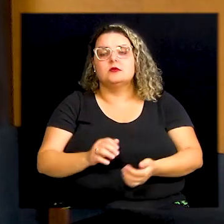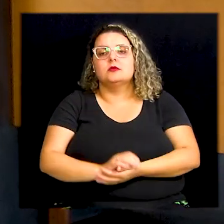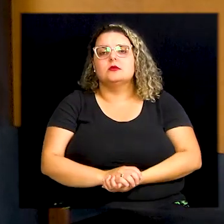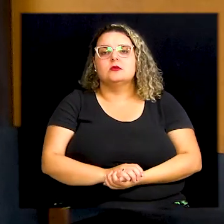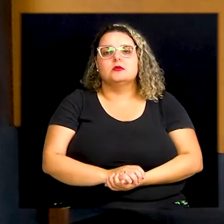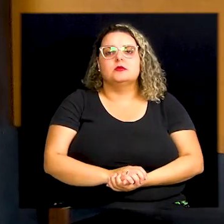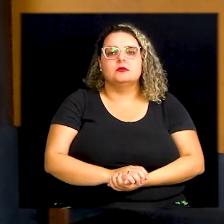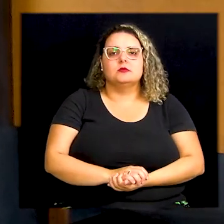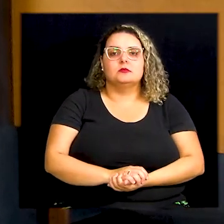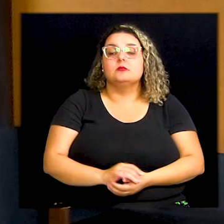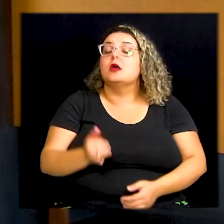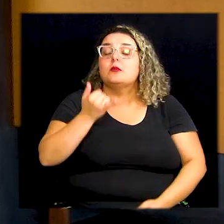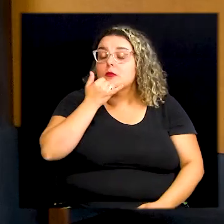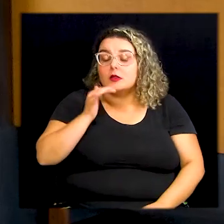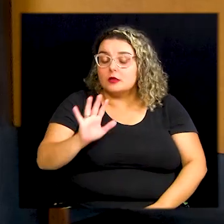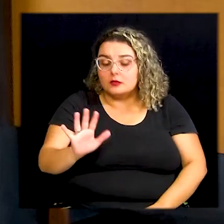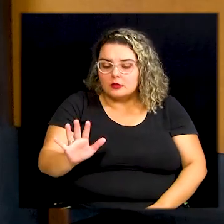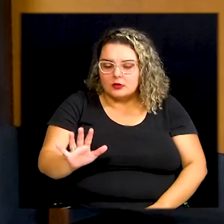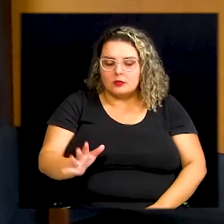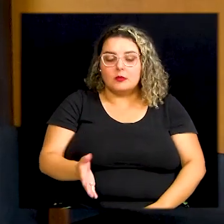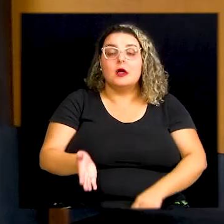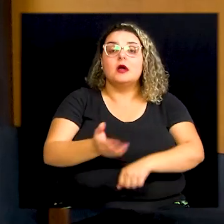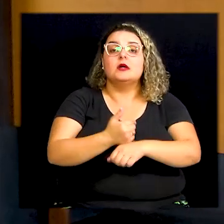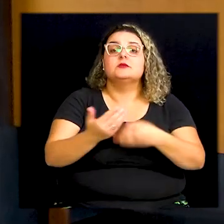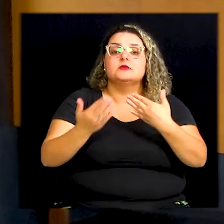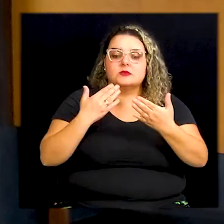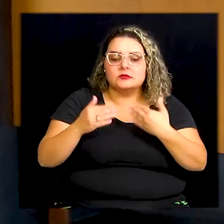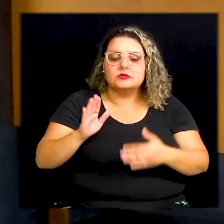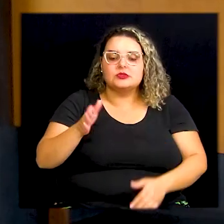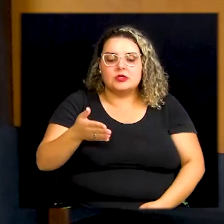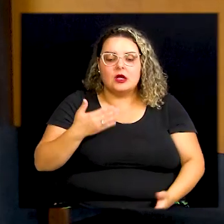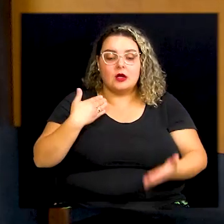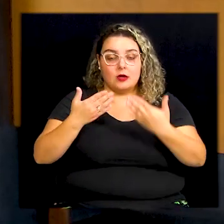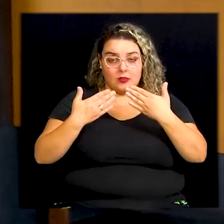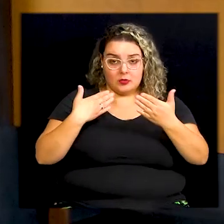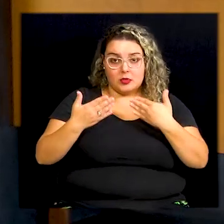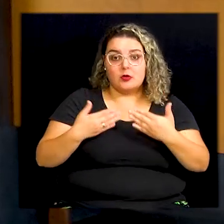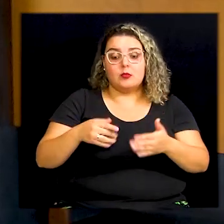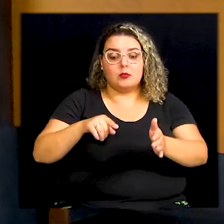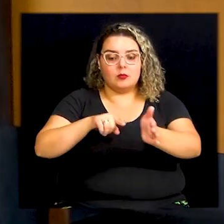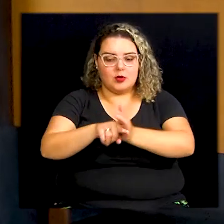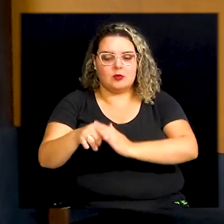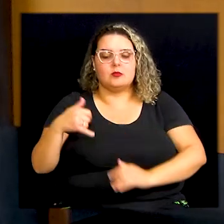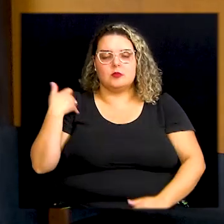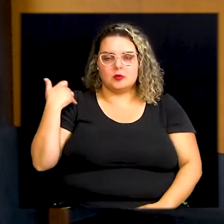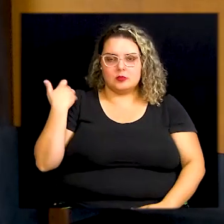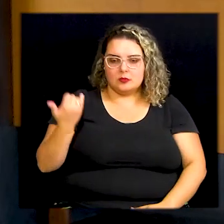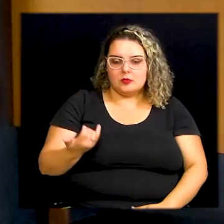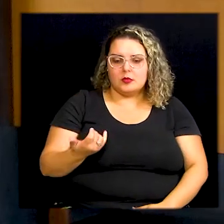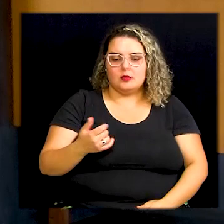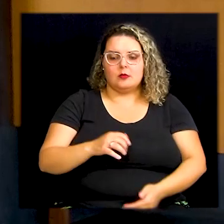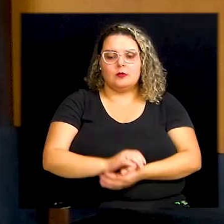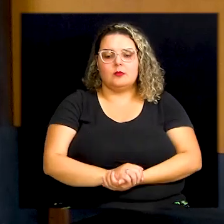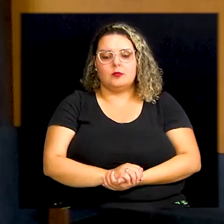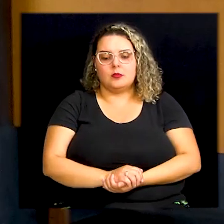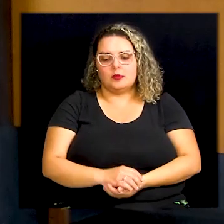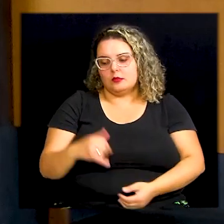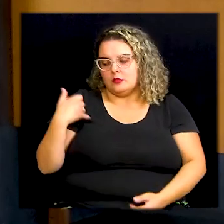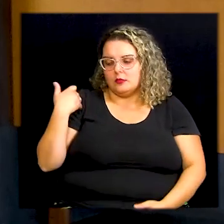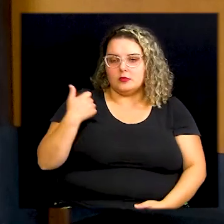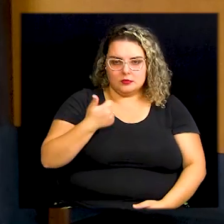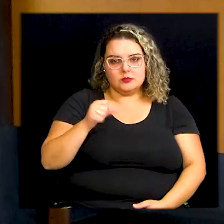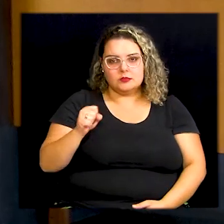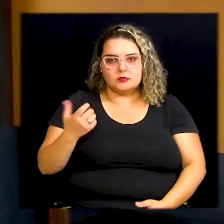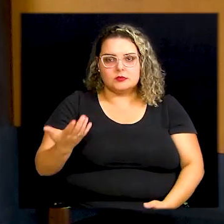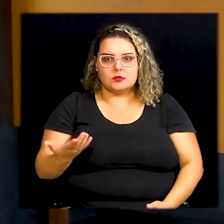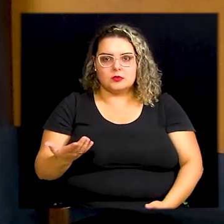mais. Não, minto. Antes, na conversa ali, ele já tinha comentado que perguntou a minha idade e tal, perguntou quantos anos eu tinha. Eu falei,